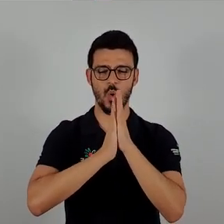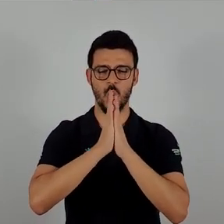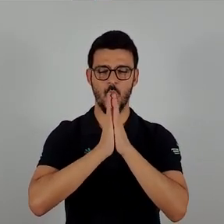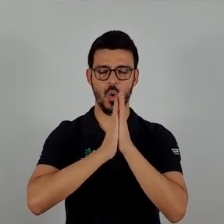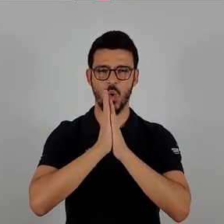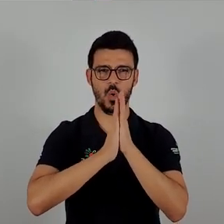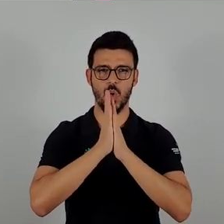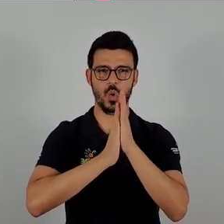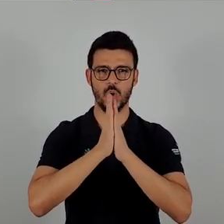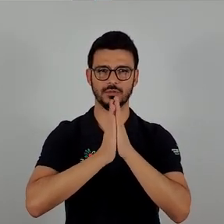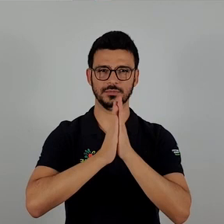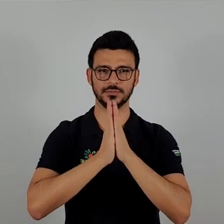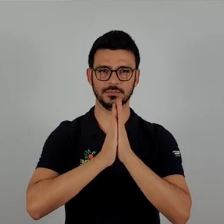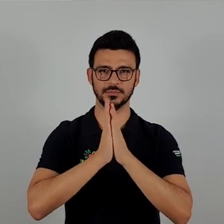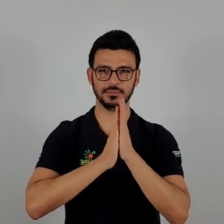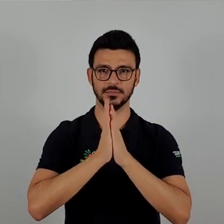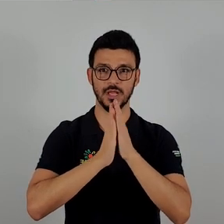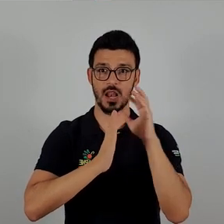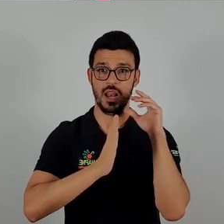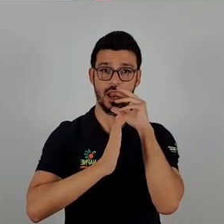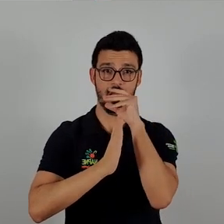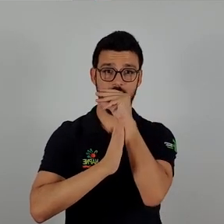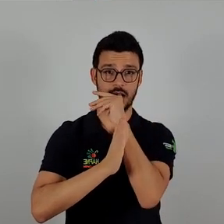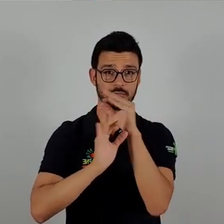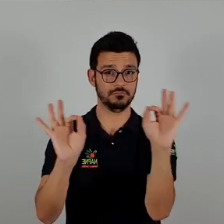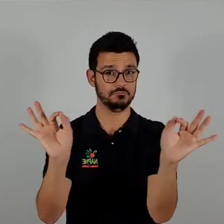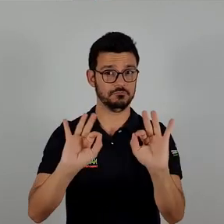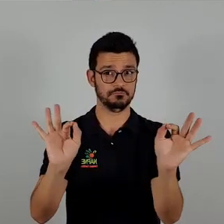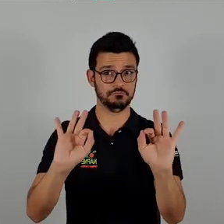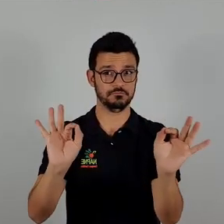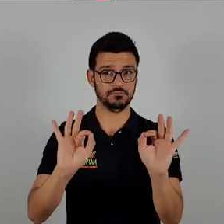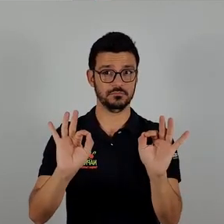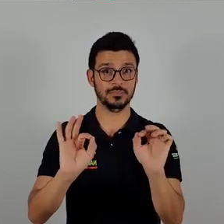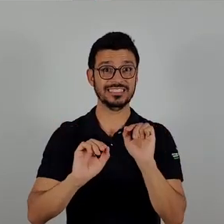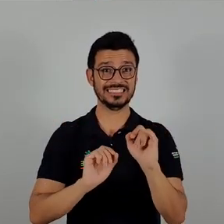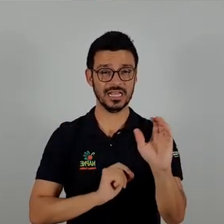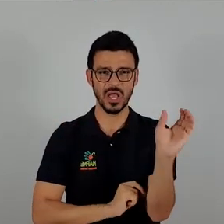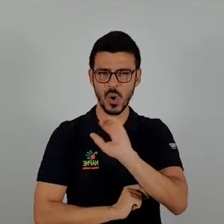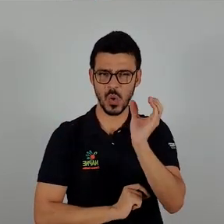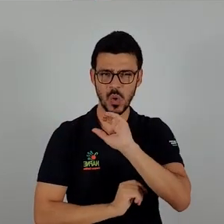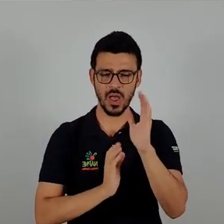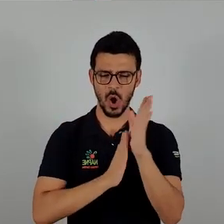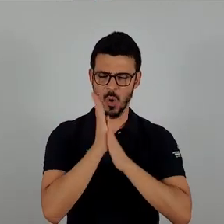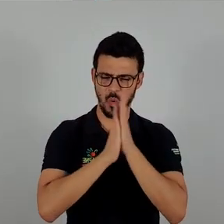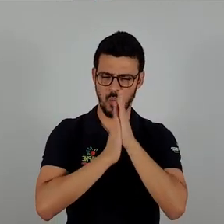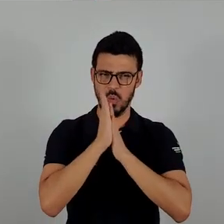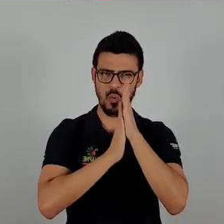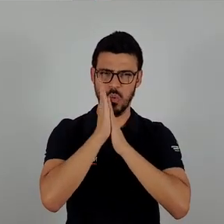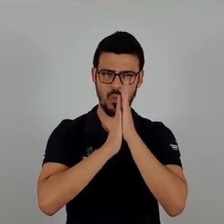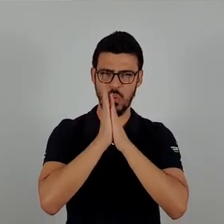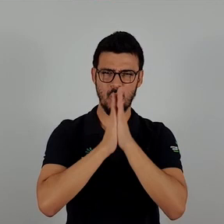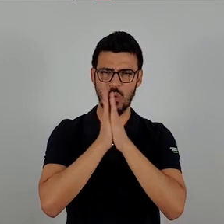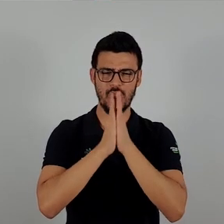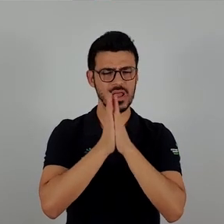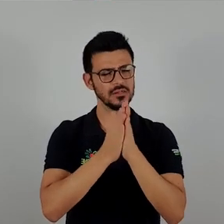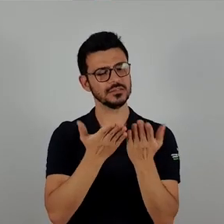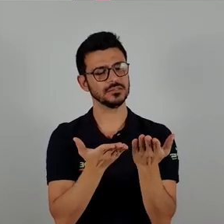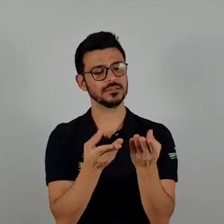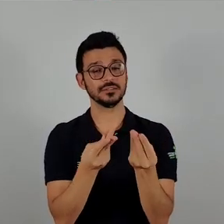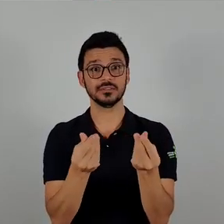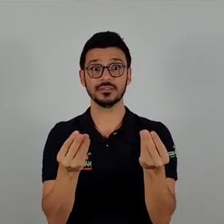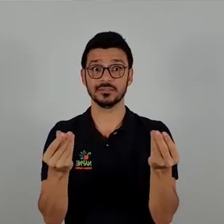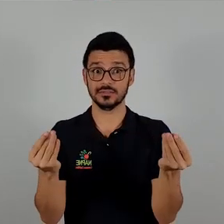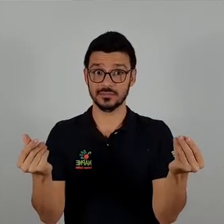ver. Isso é energia cinética. Isso é energia química sendo formada pela cinética. Então